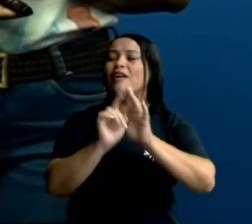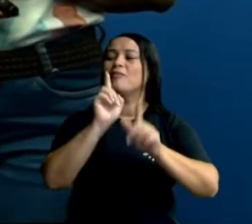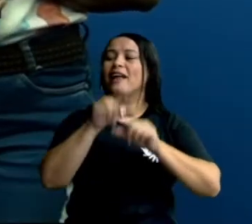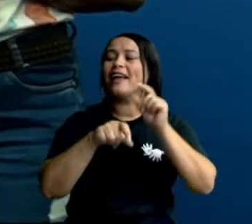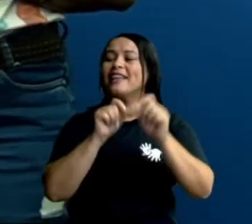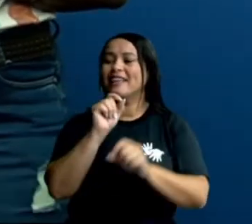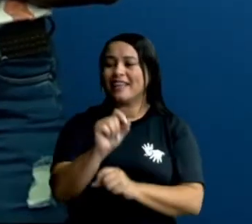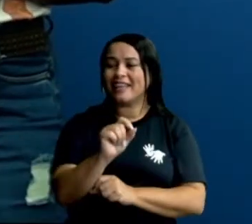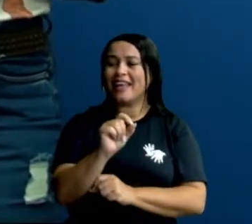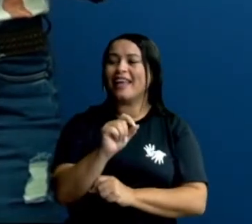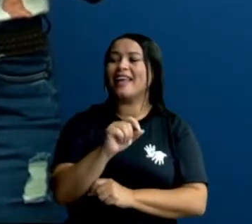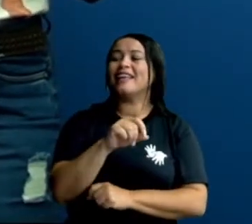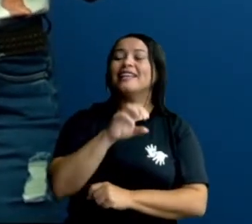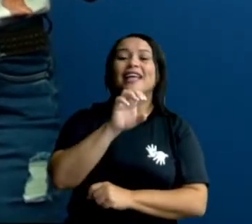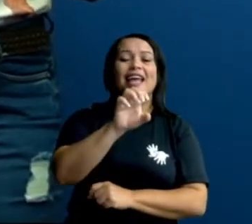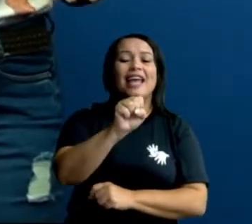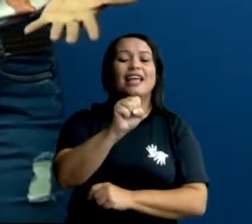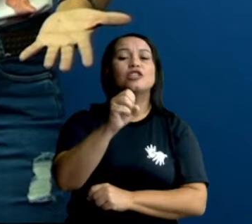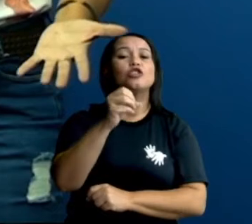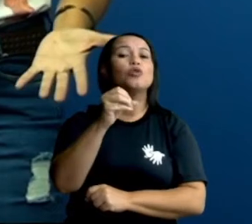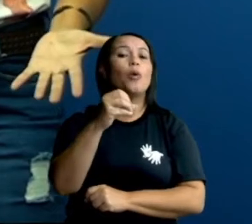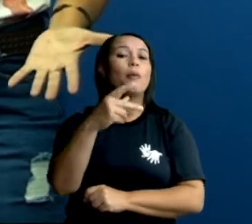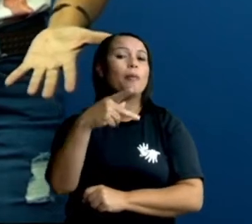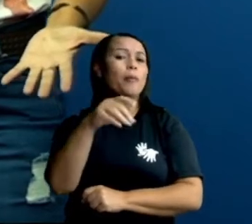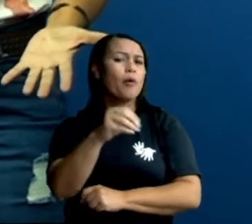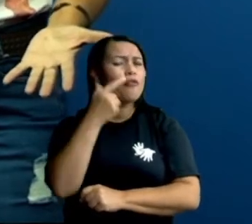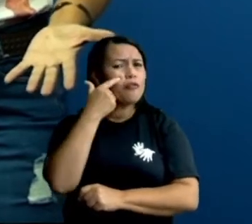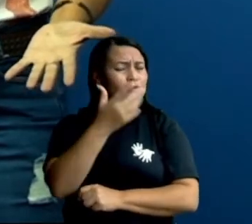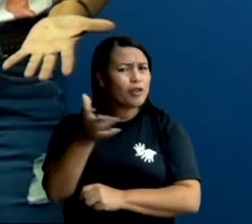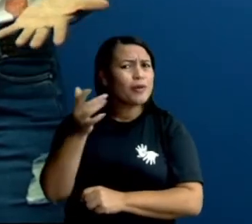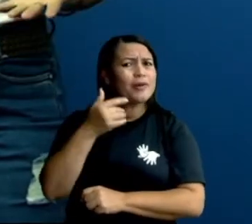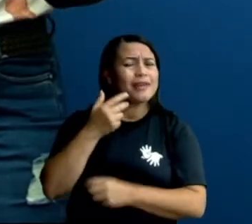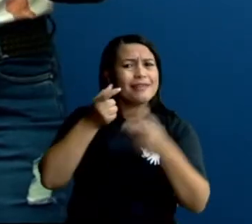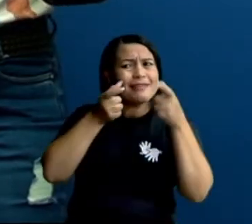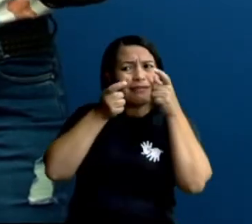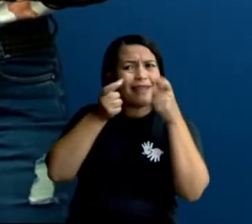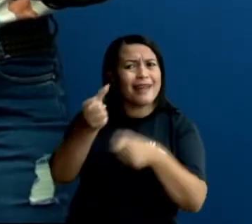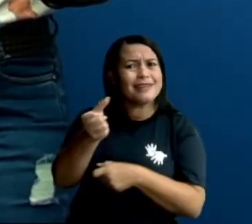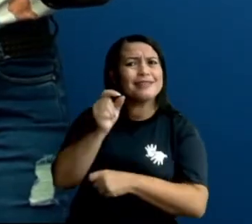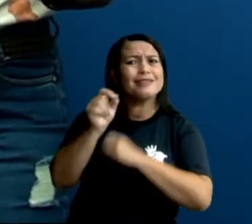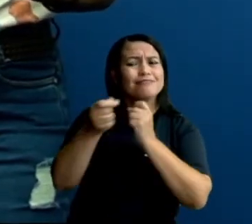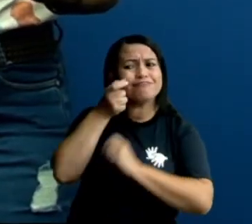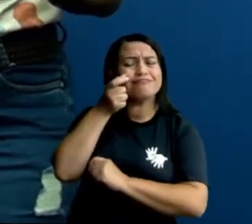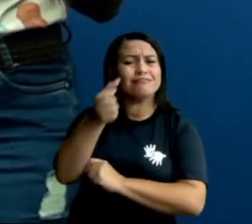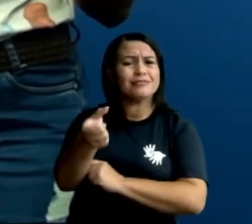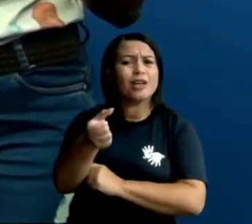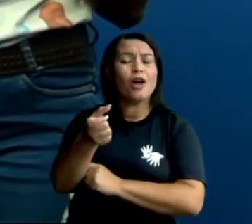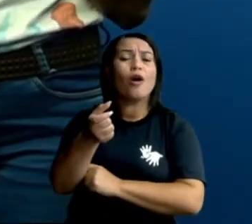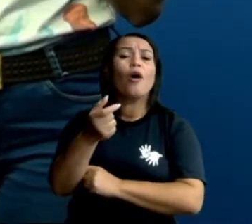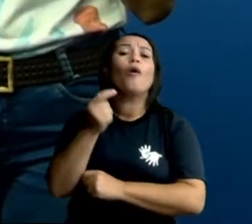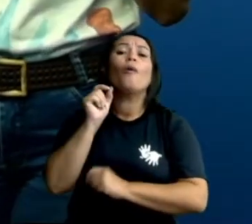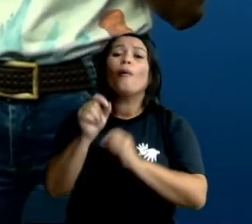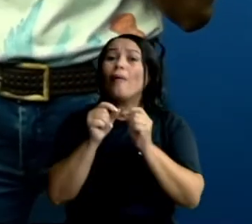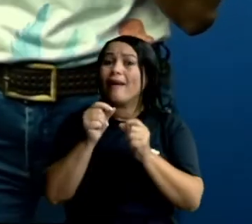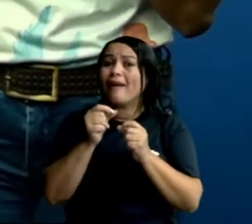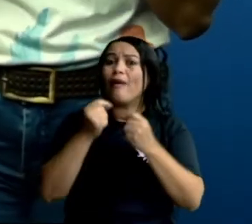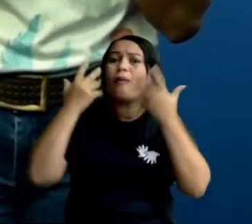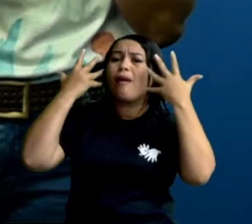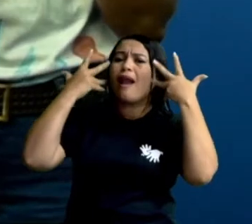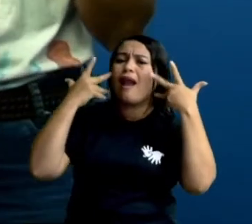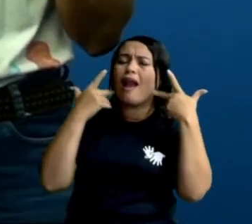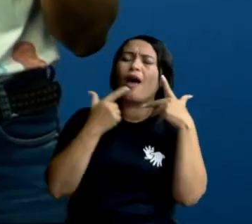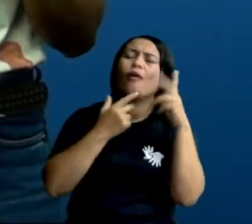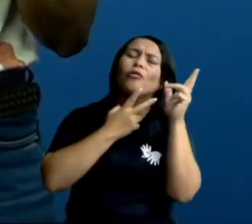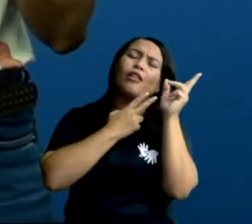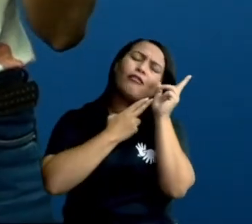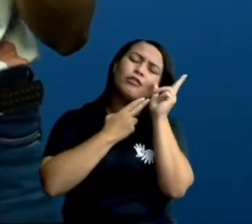história interessante. O leão estava lá dormindo, quando de repente ele acordou sentindo cócega no